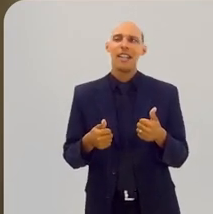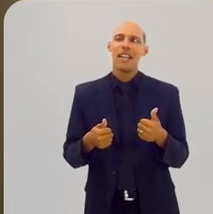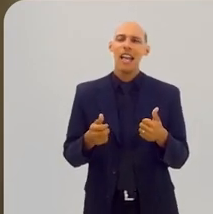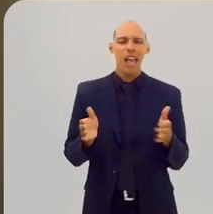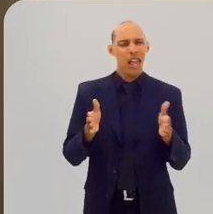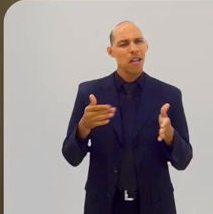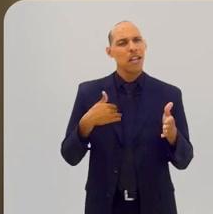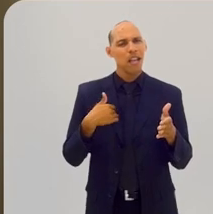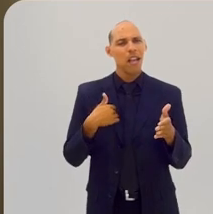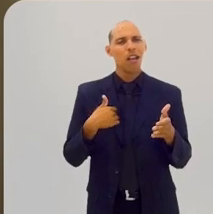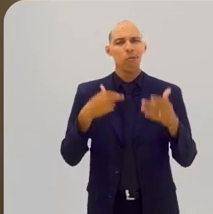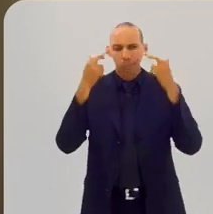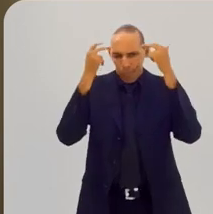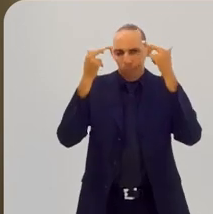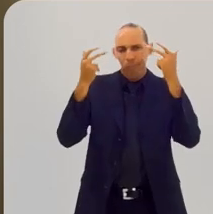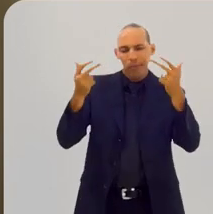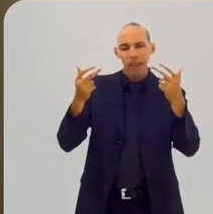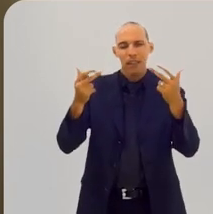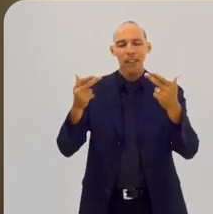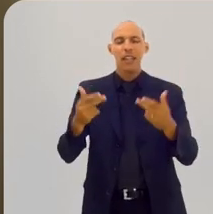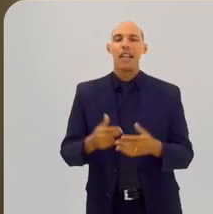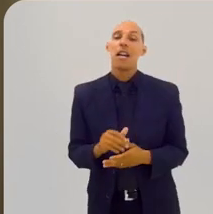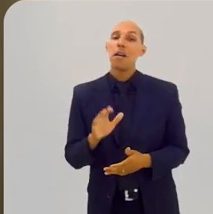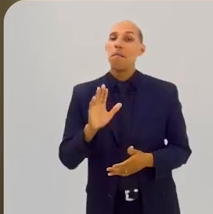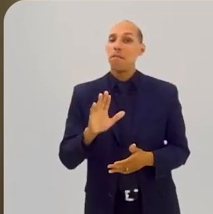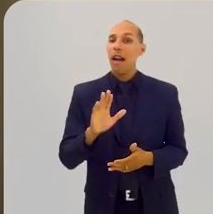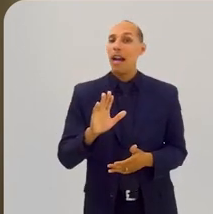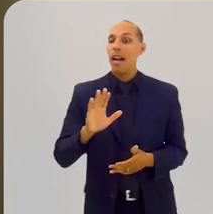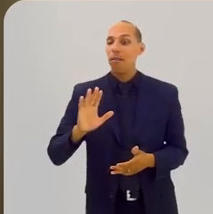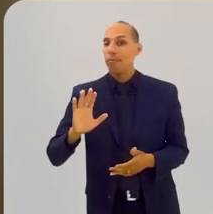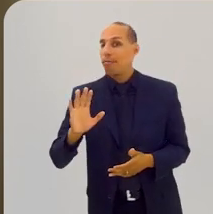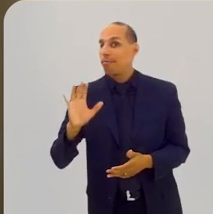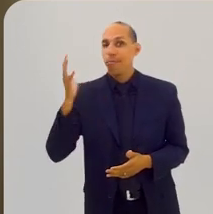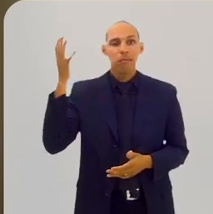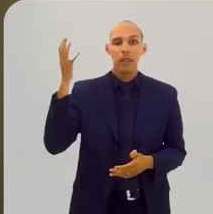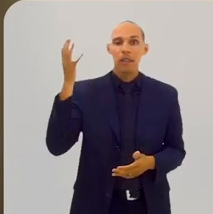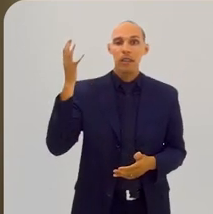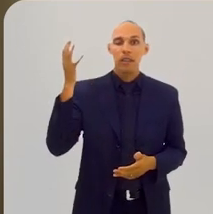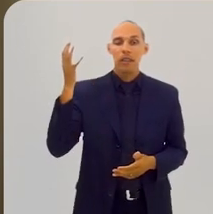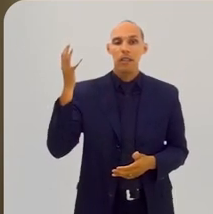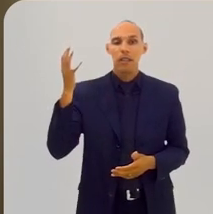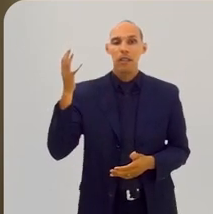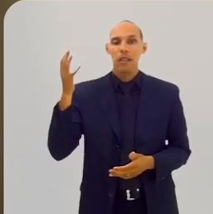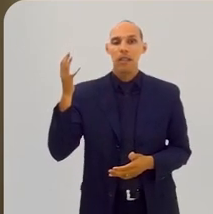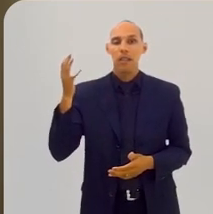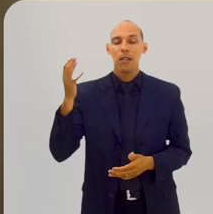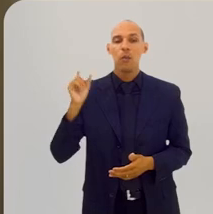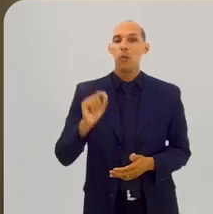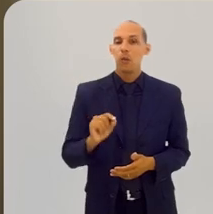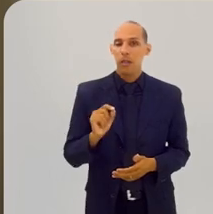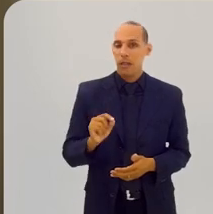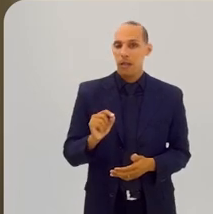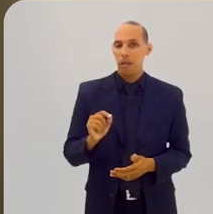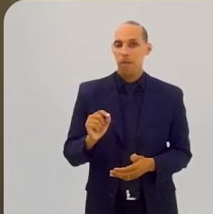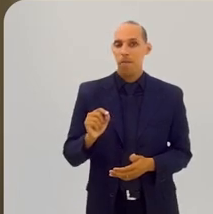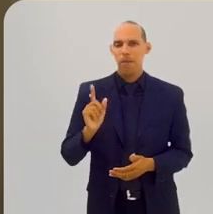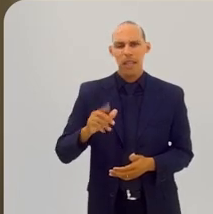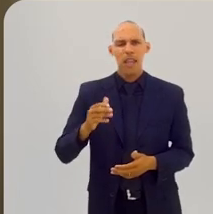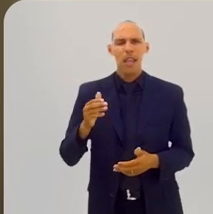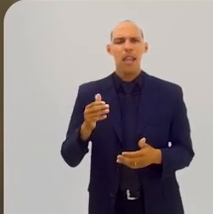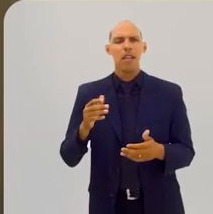que numa época eu tava tranquilo emocionalmente mas houve um caso sim que depois eh